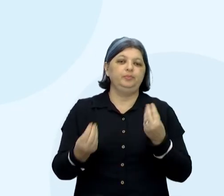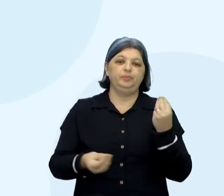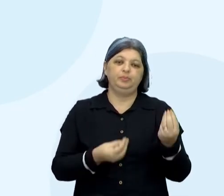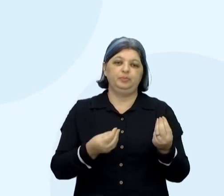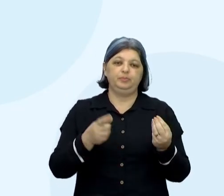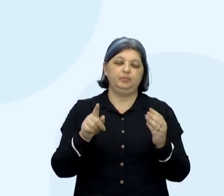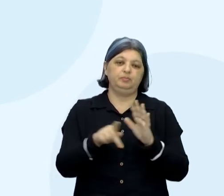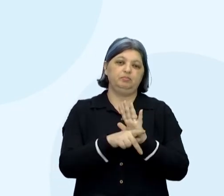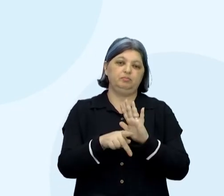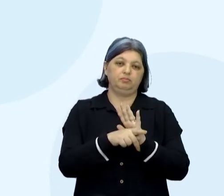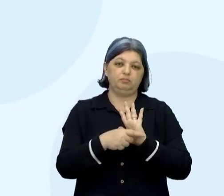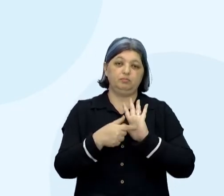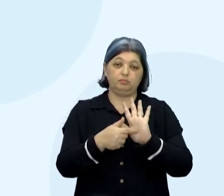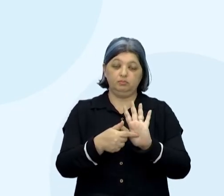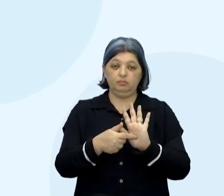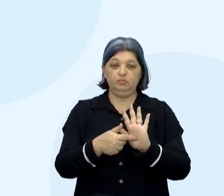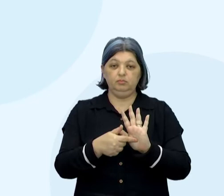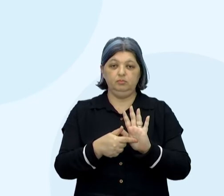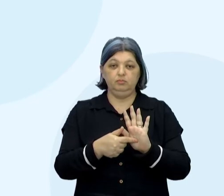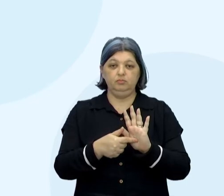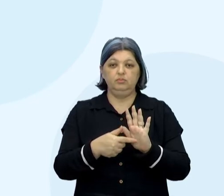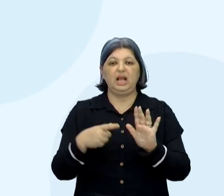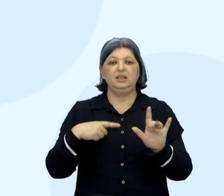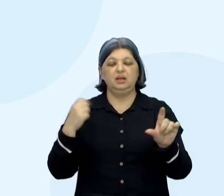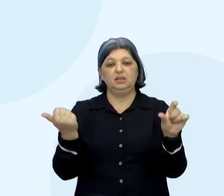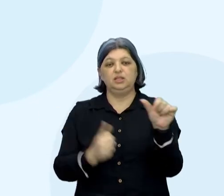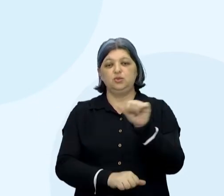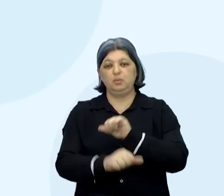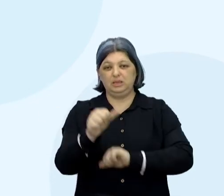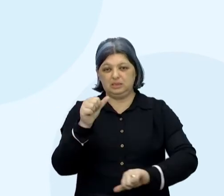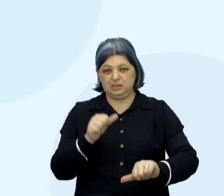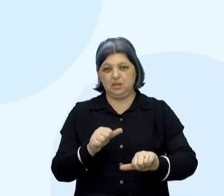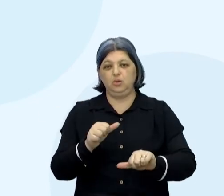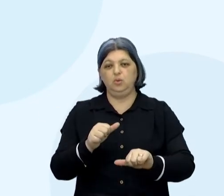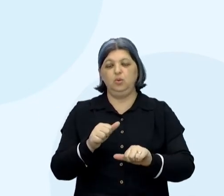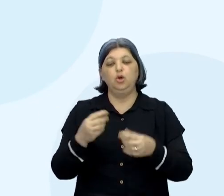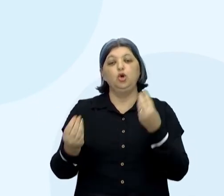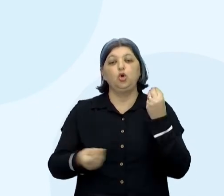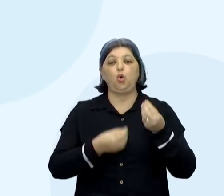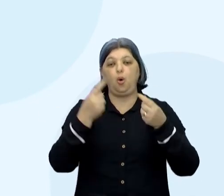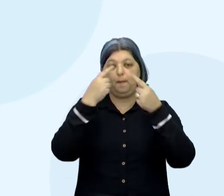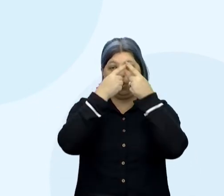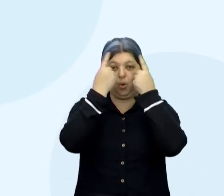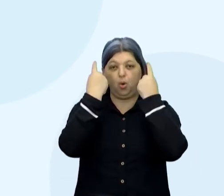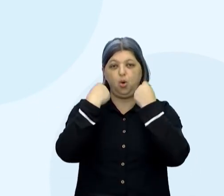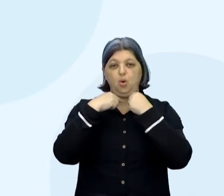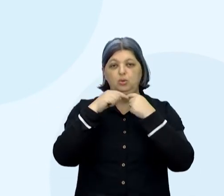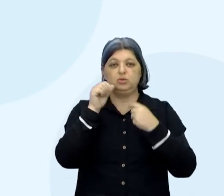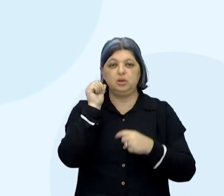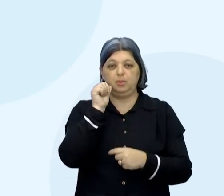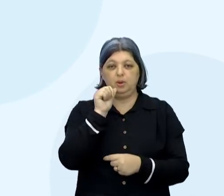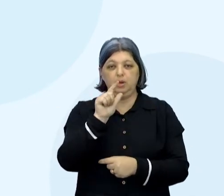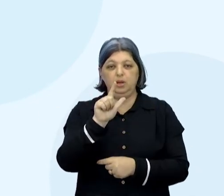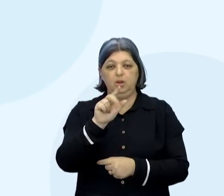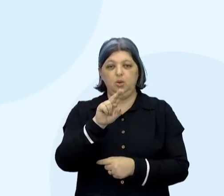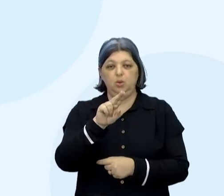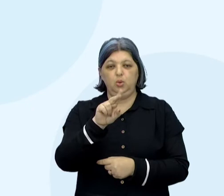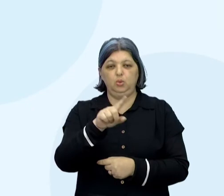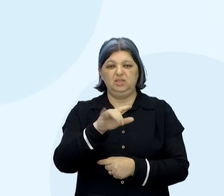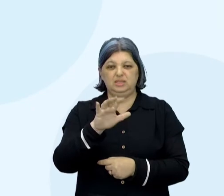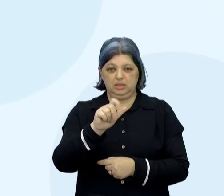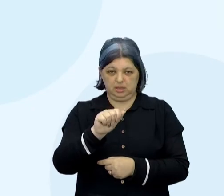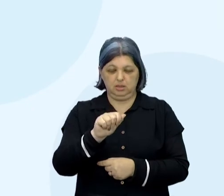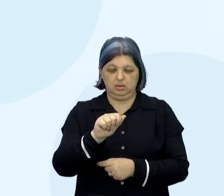aí, no caso, né? Nós temos uma transformação ali de como é que seria o rosto da Luzia, tá? Baseado aí nos ossos que